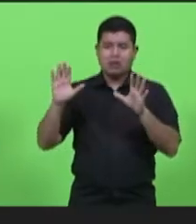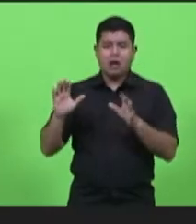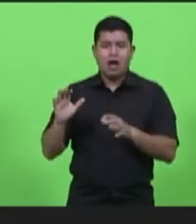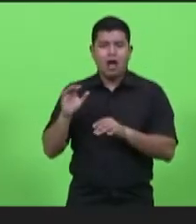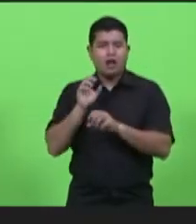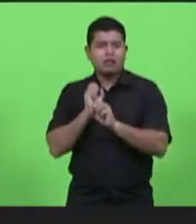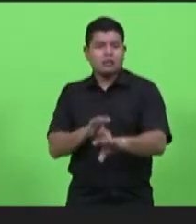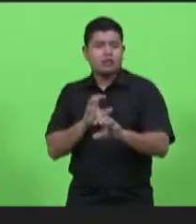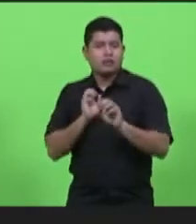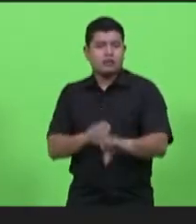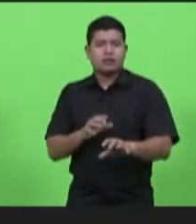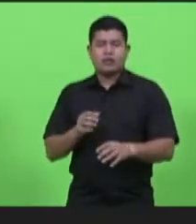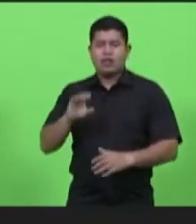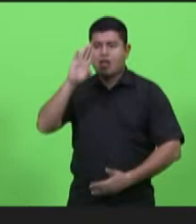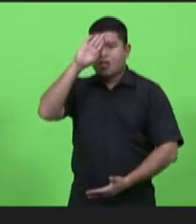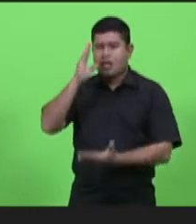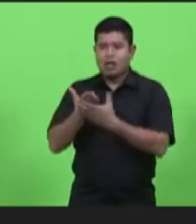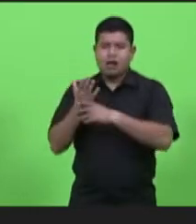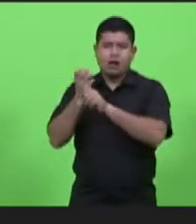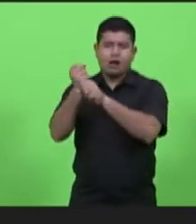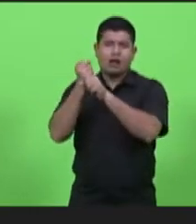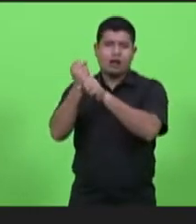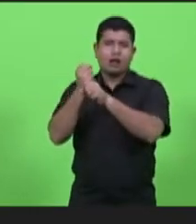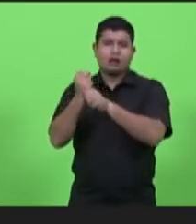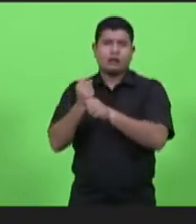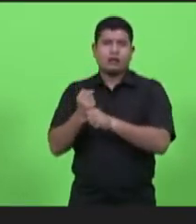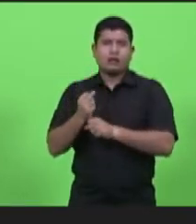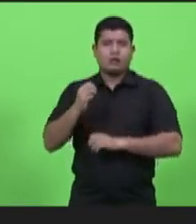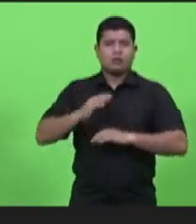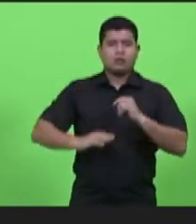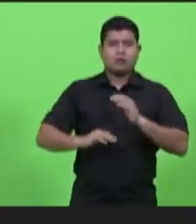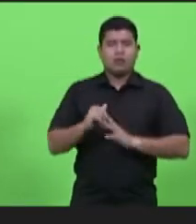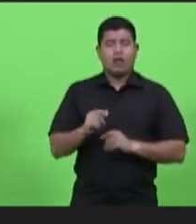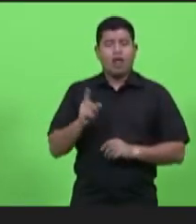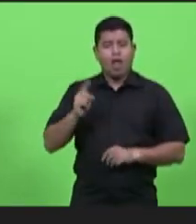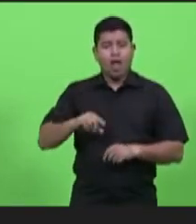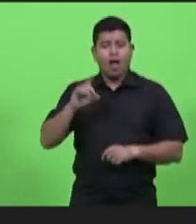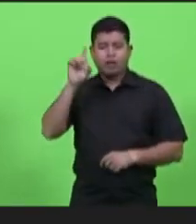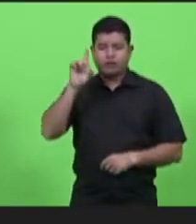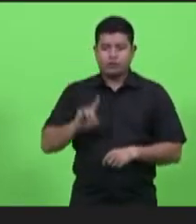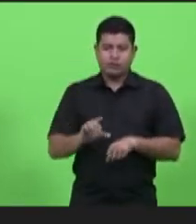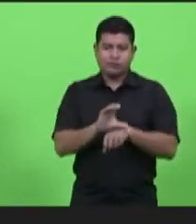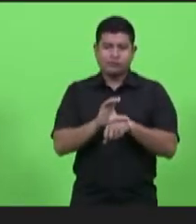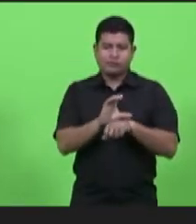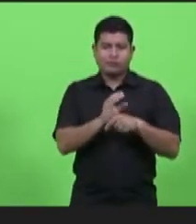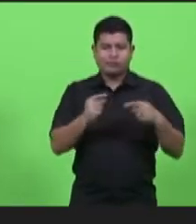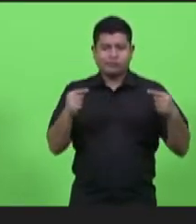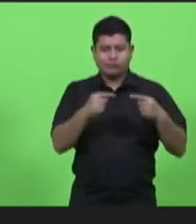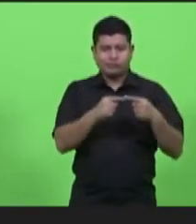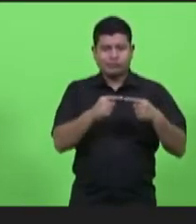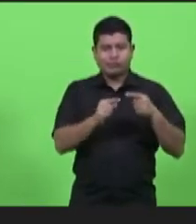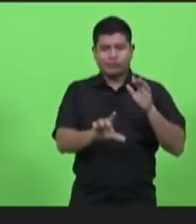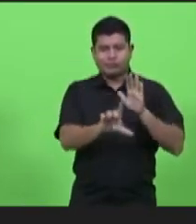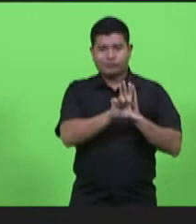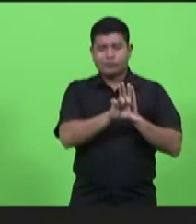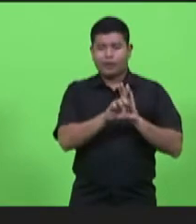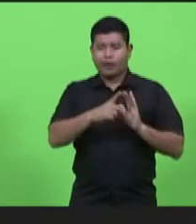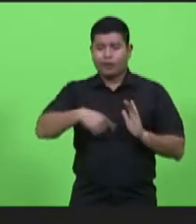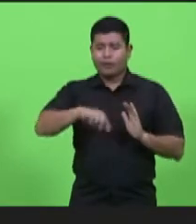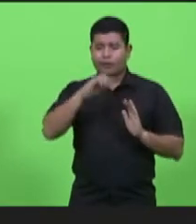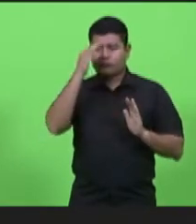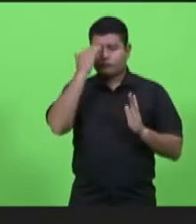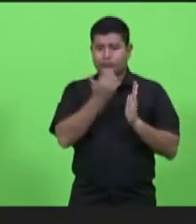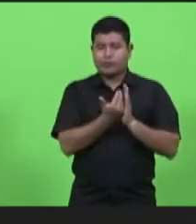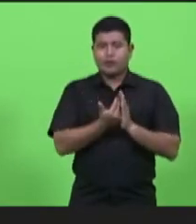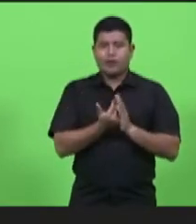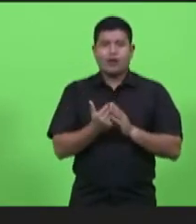a liberdade de fé, do exercício dessa fé, é um direito constitucionalmente previsto, está no texto da nossa Constituição de